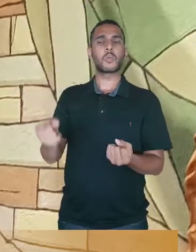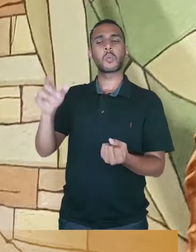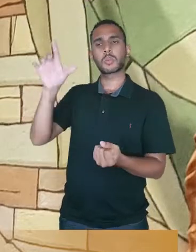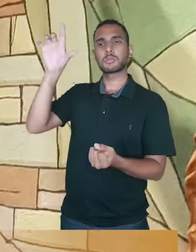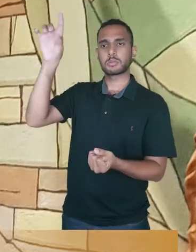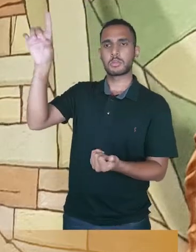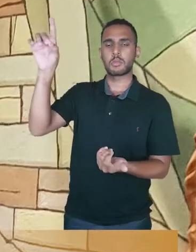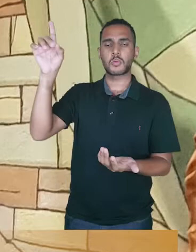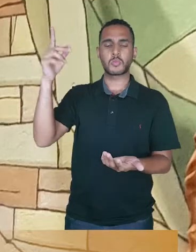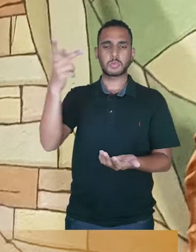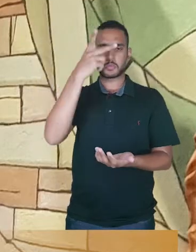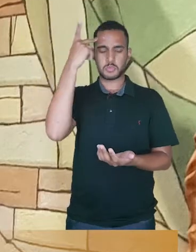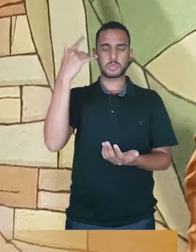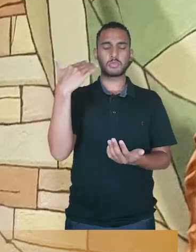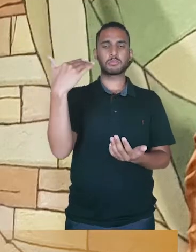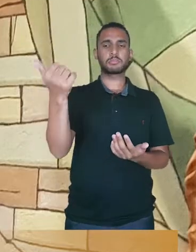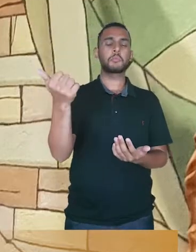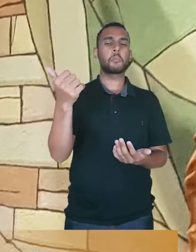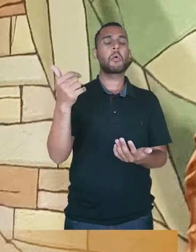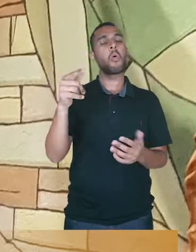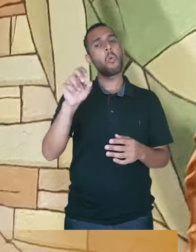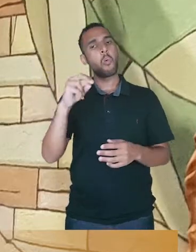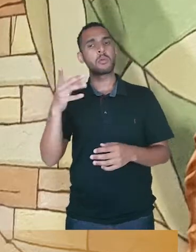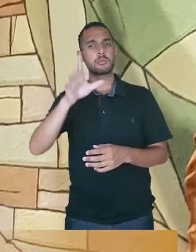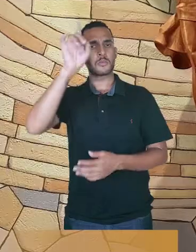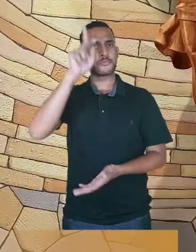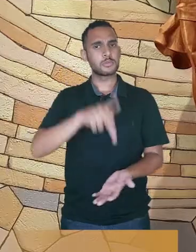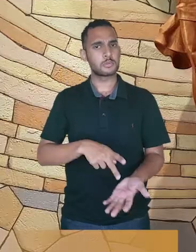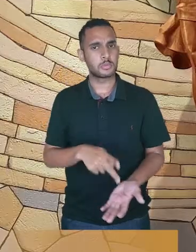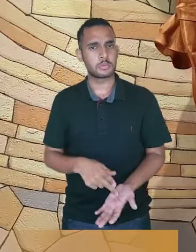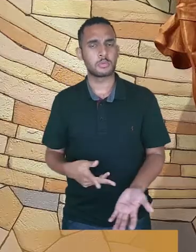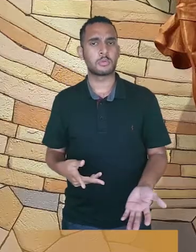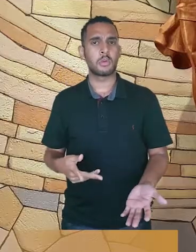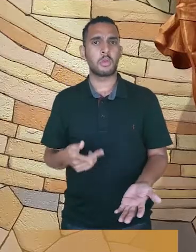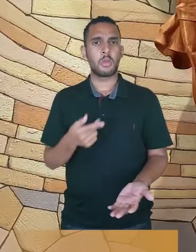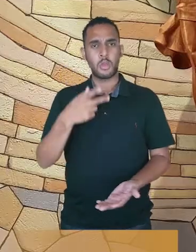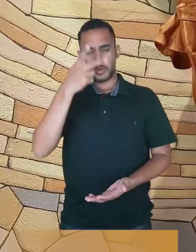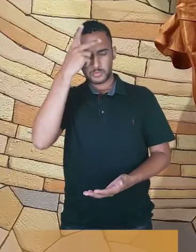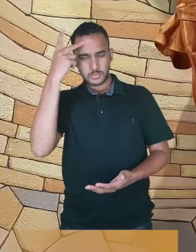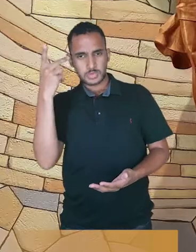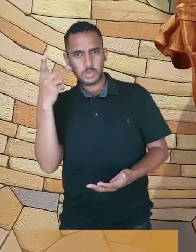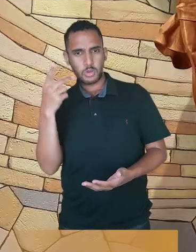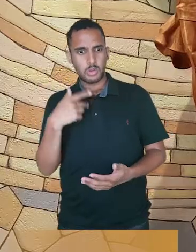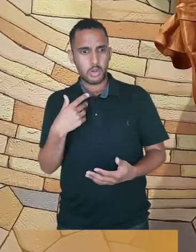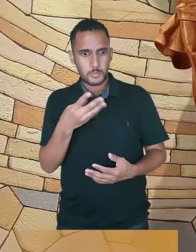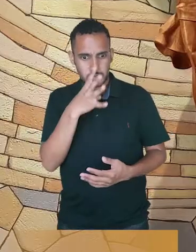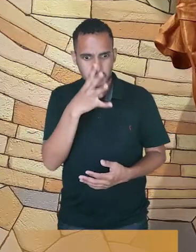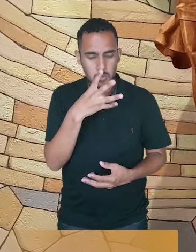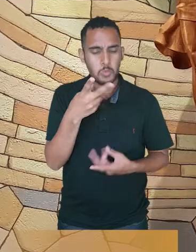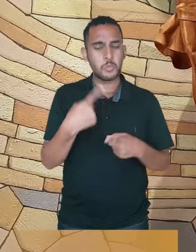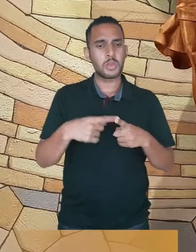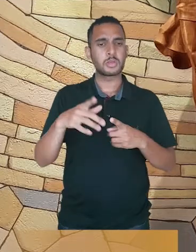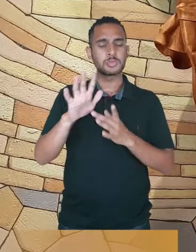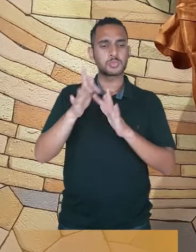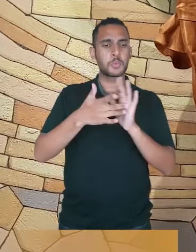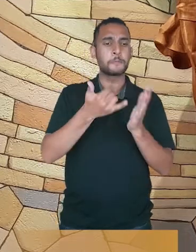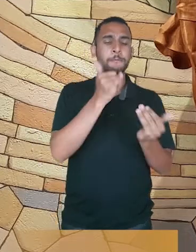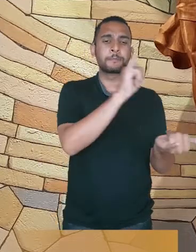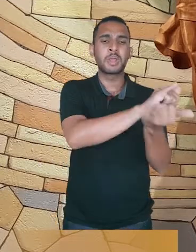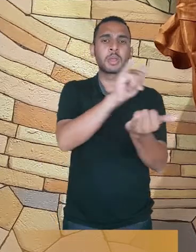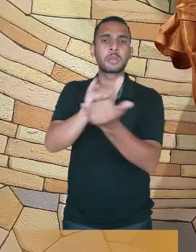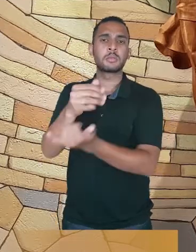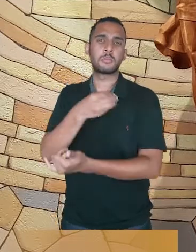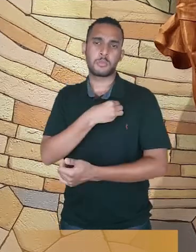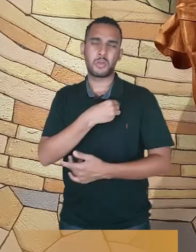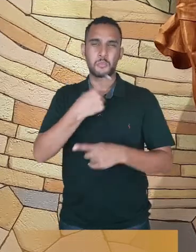senhor ou ele era realmente deus provocou escândalo quando perdoou os pecados isto é aos olhos